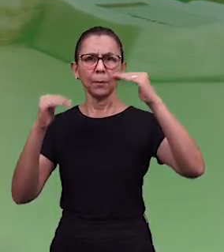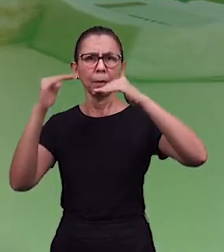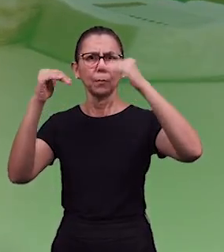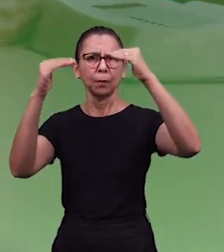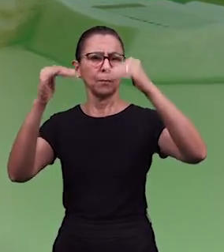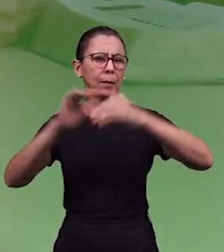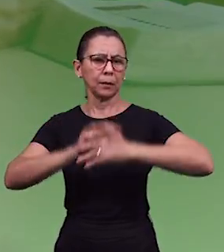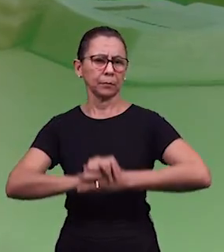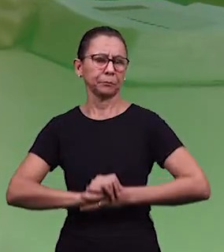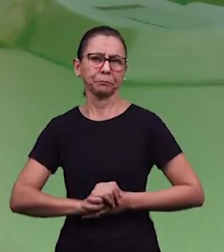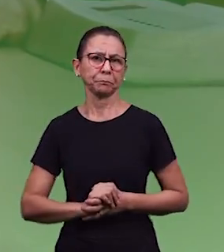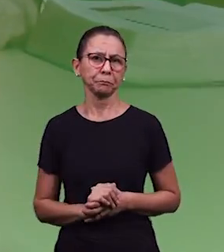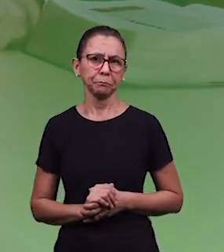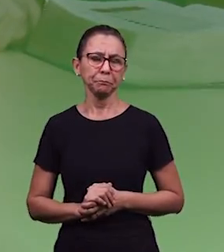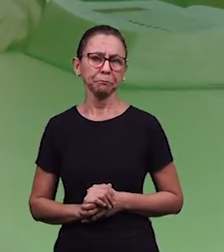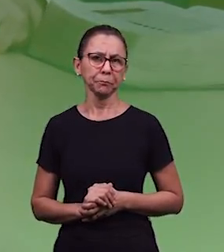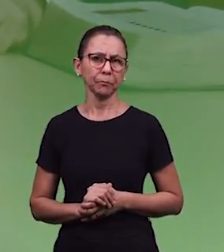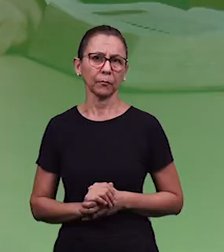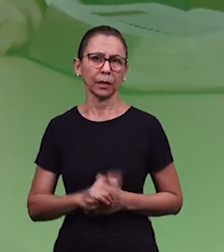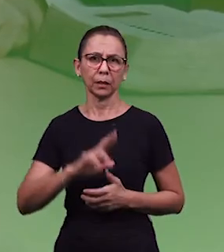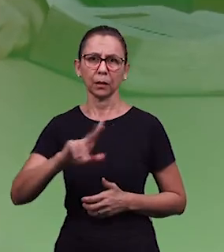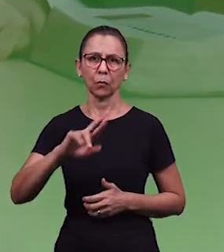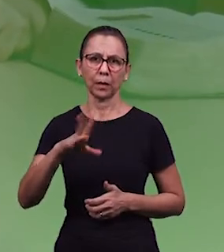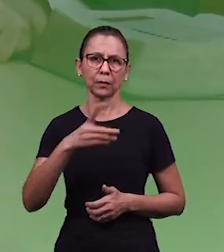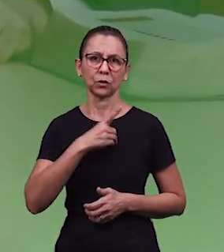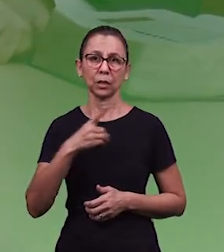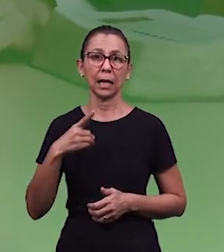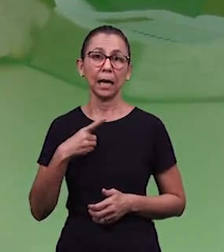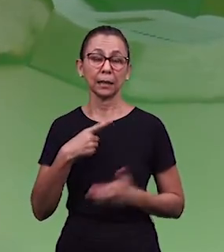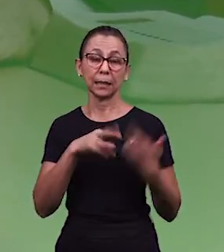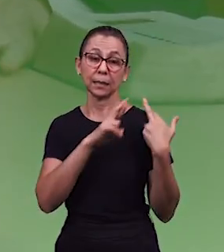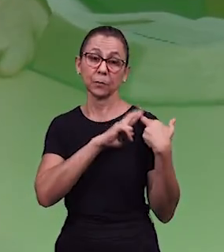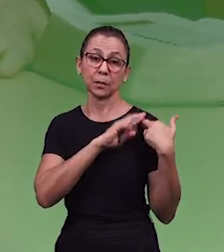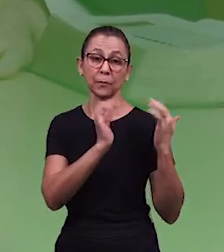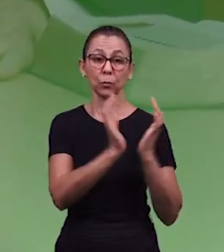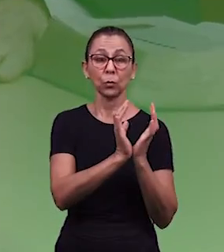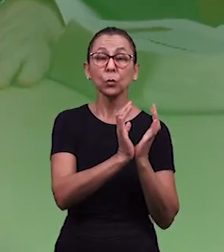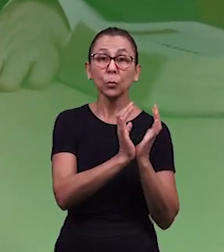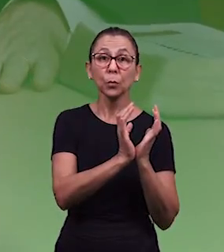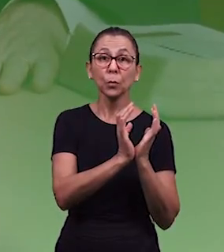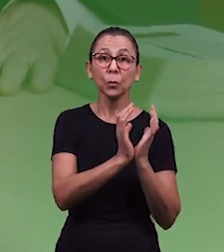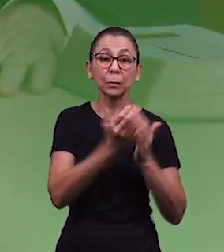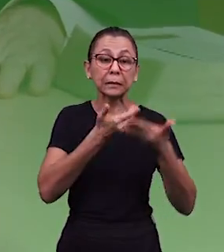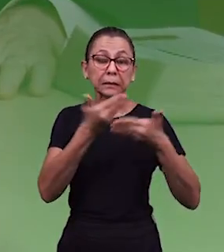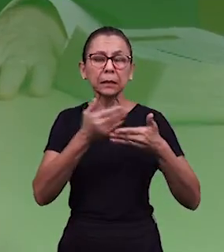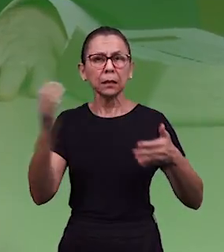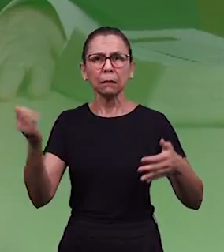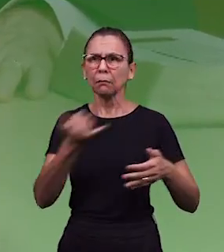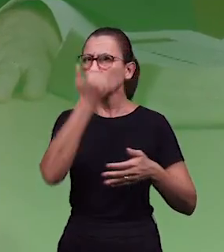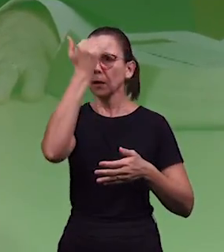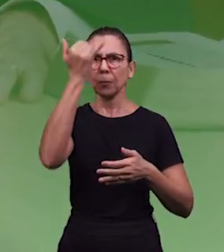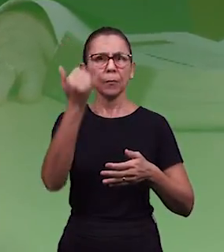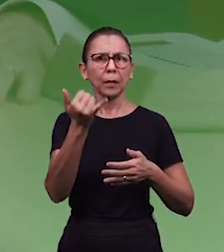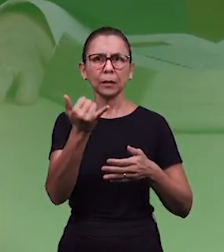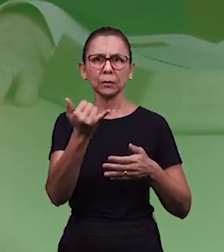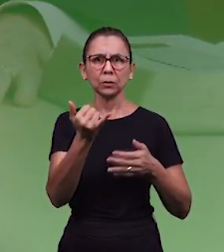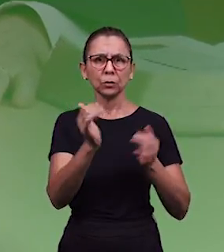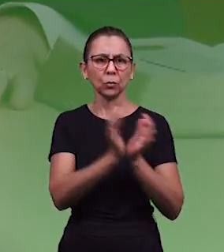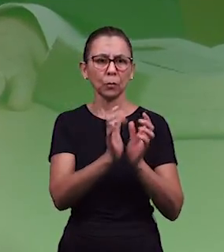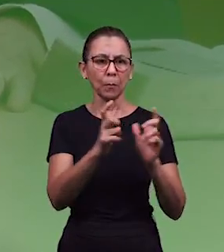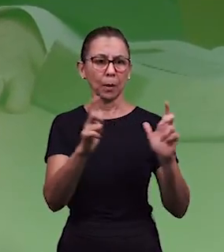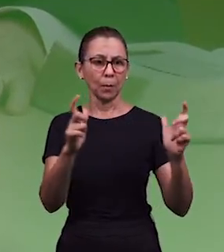é diácono, colocou à frente de um grupo de assistência. De repente, o grupo dele desponta. Coloca os olhos nele.